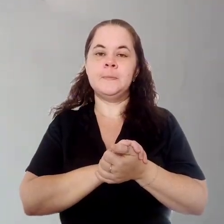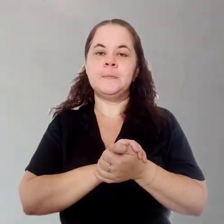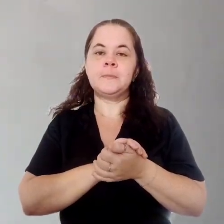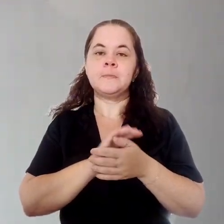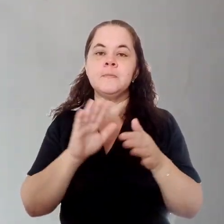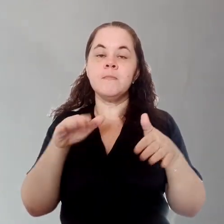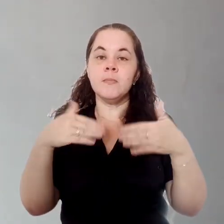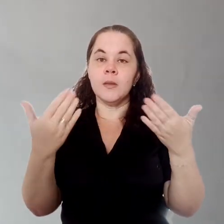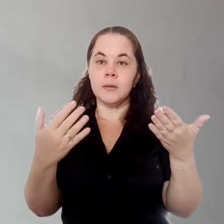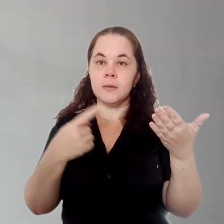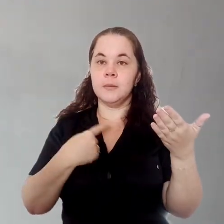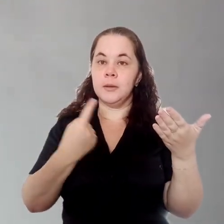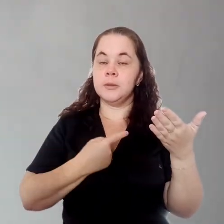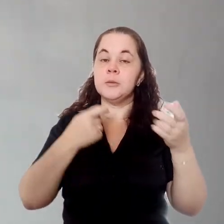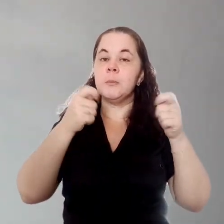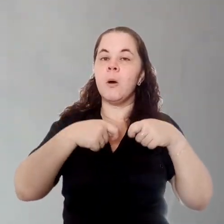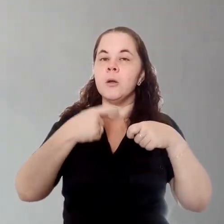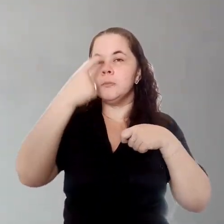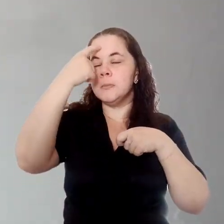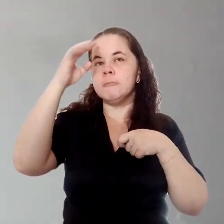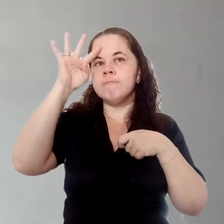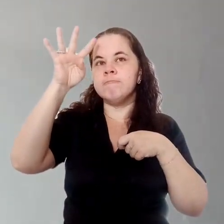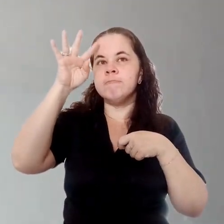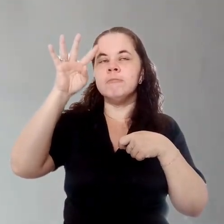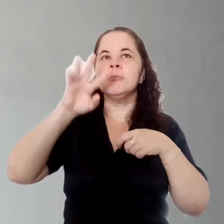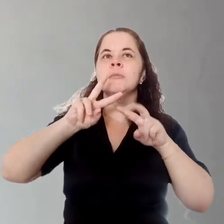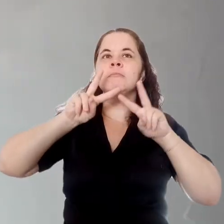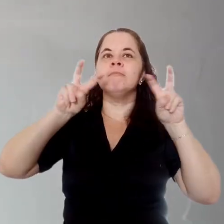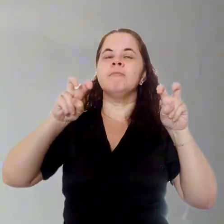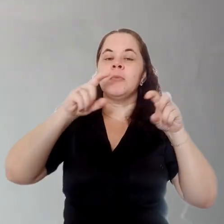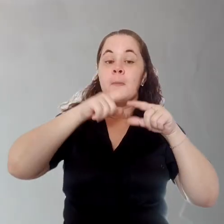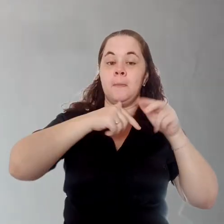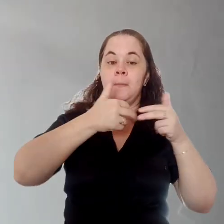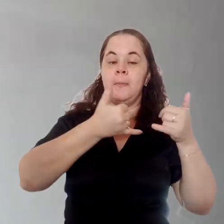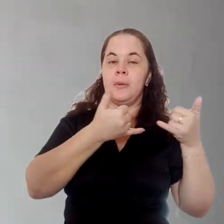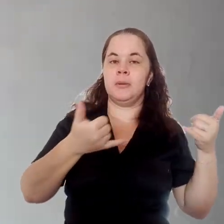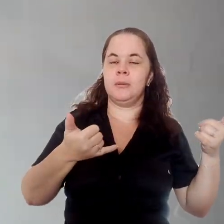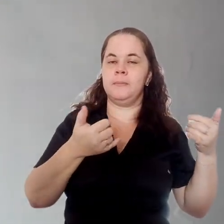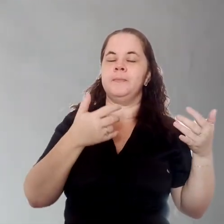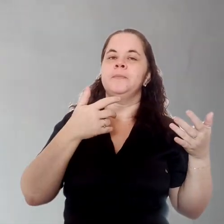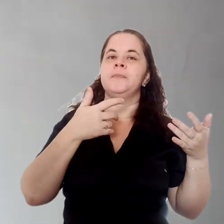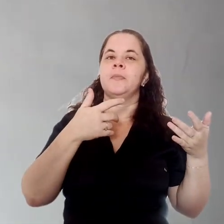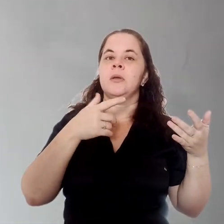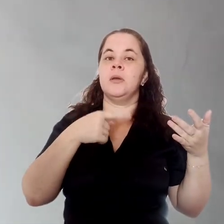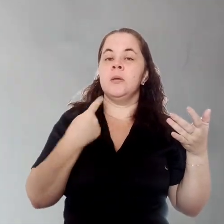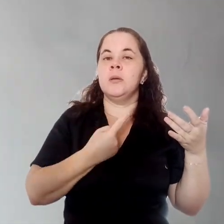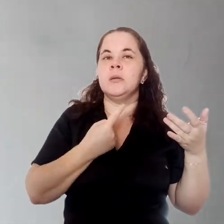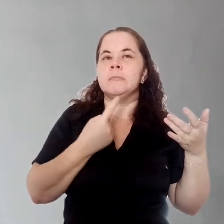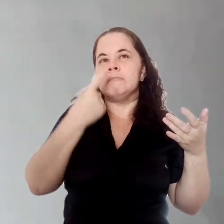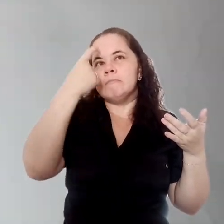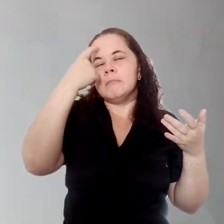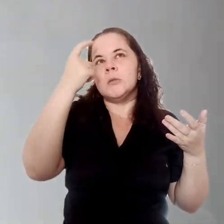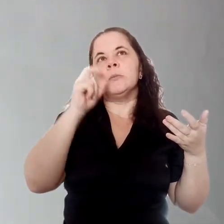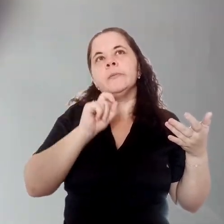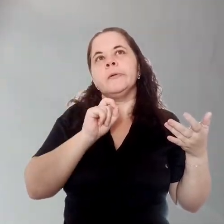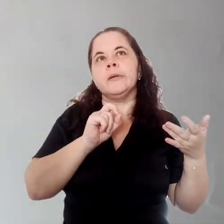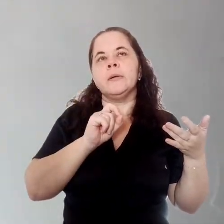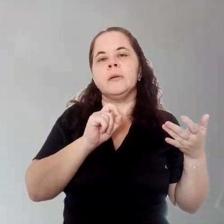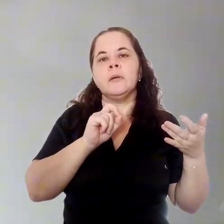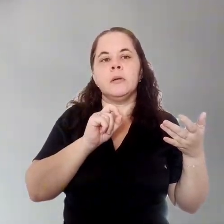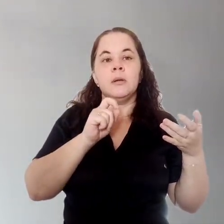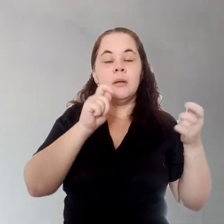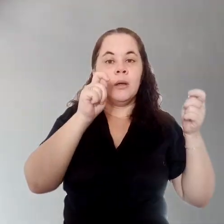aí o que a gente pode conversar sobre brinquedos, eles todos têm uma função